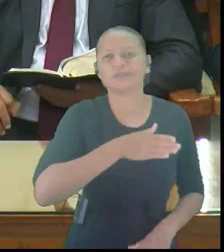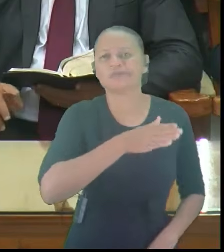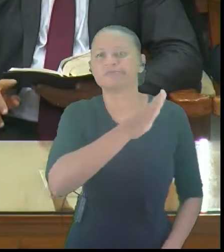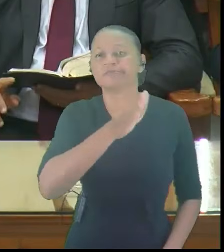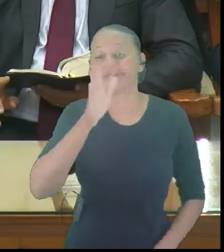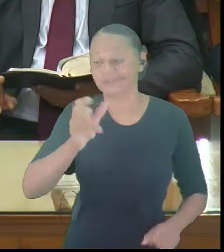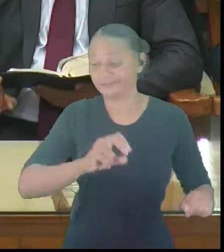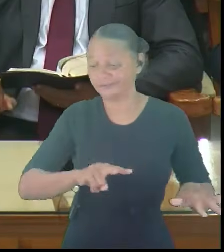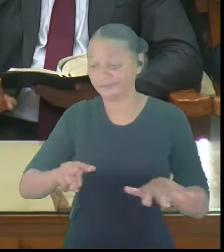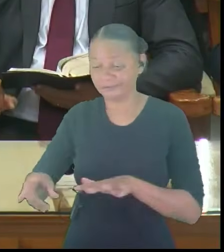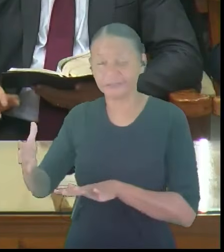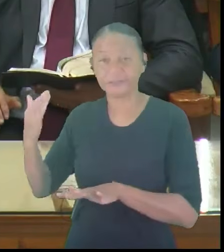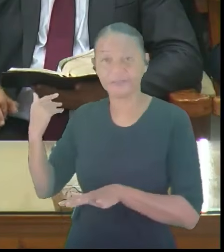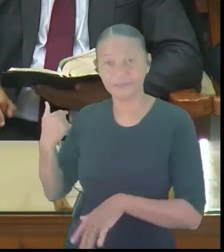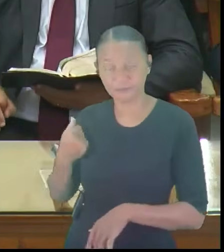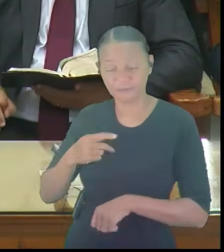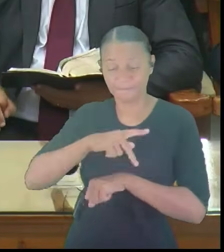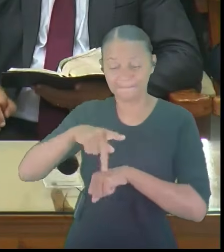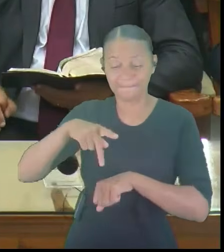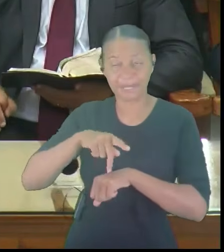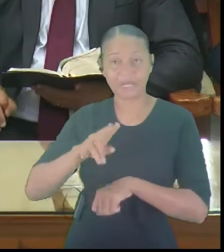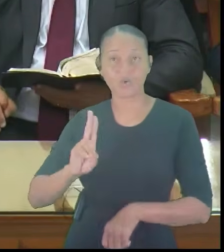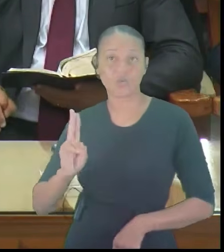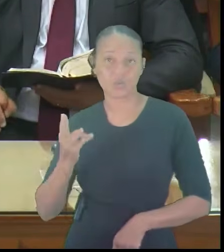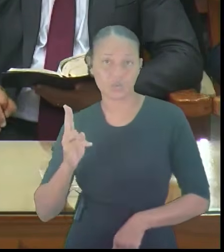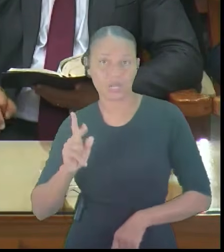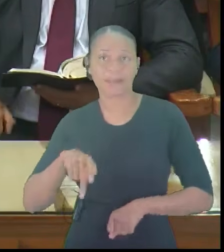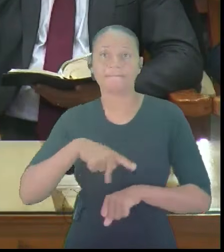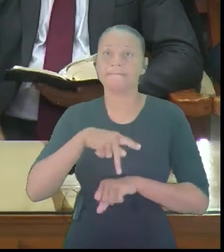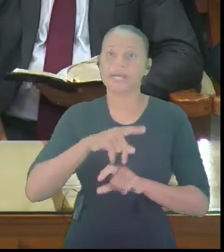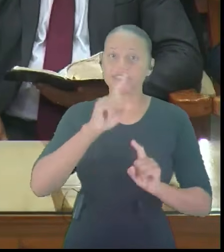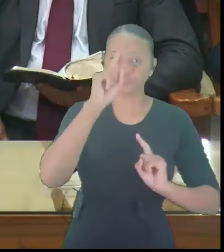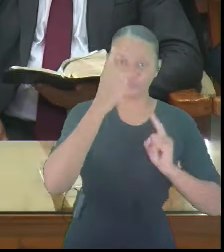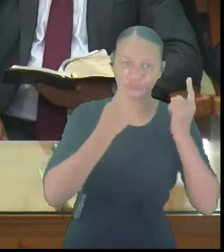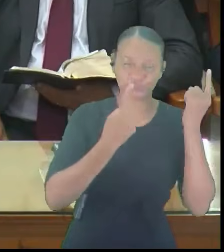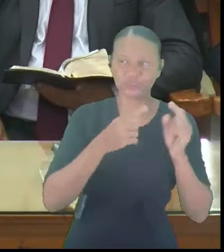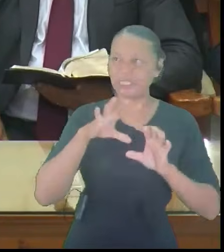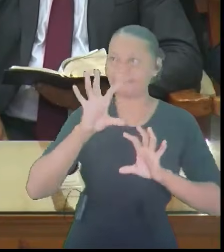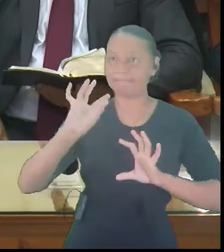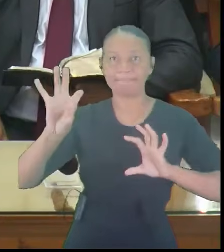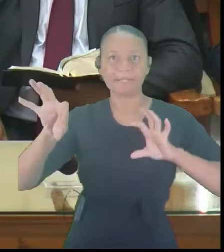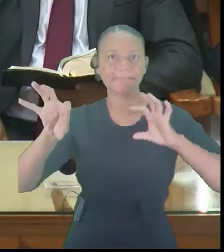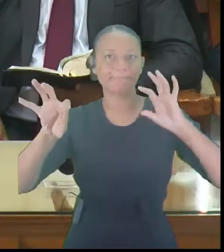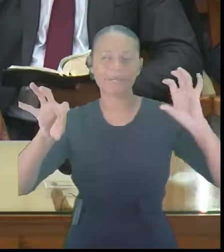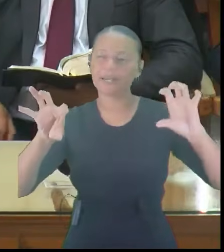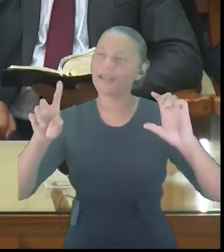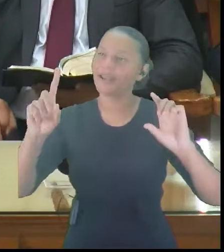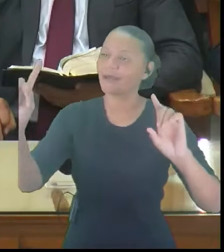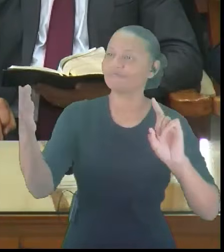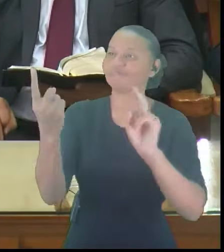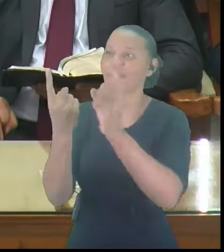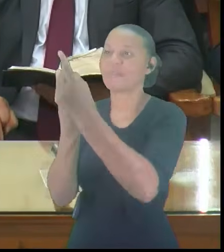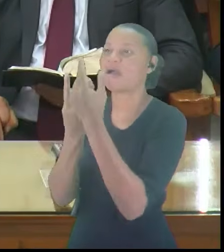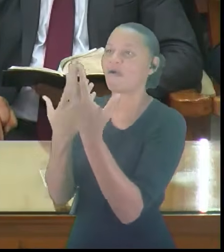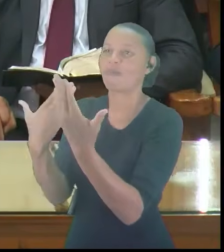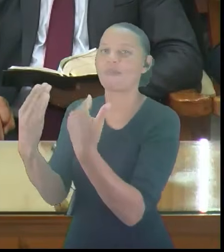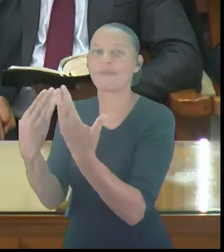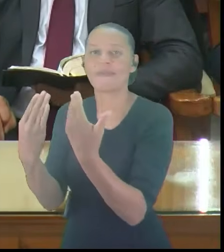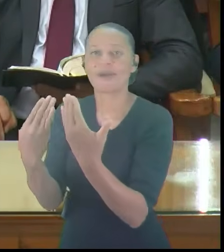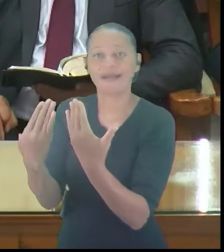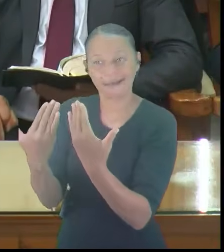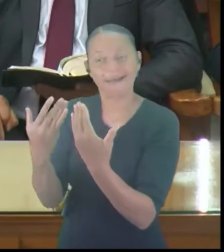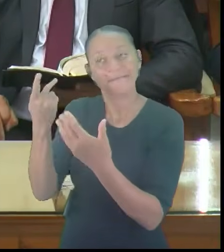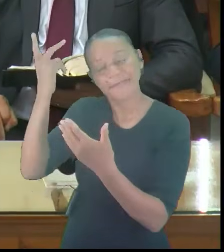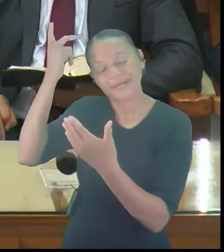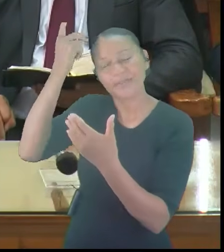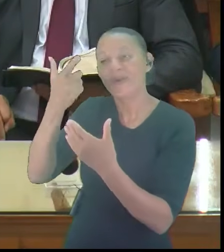semana viajei ao Uruguai e ao Chile. E conversei com crentes pentecostais de outras igrejas,